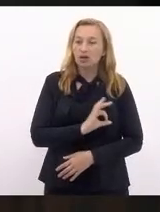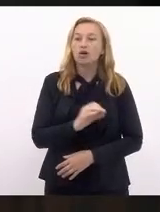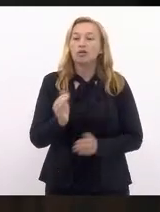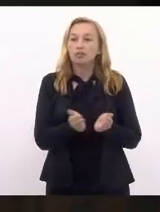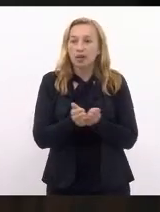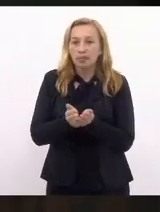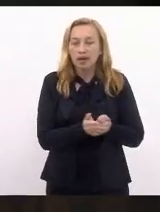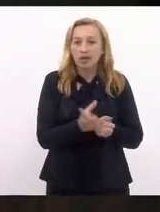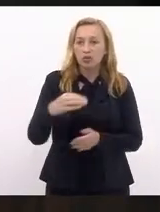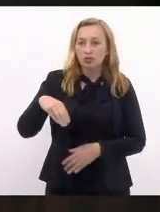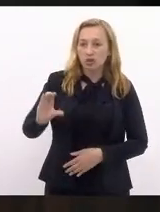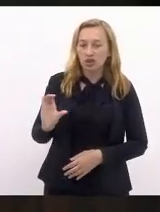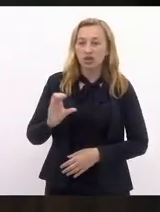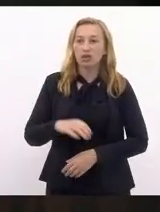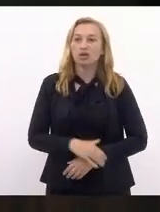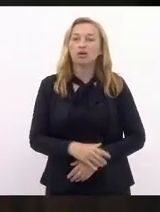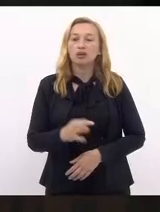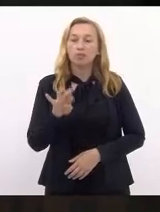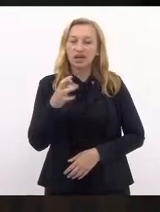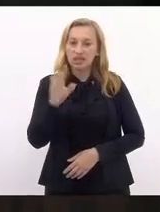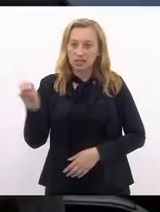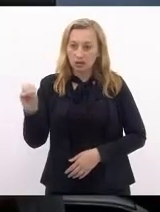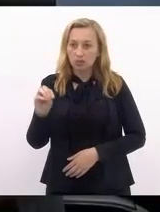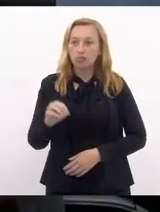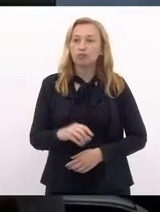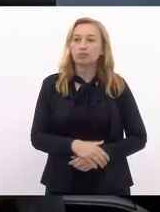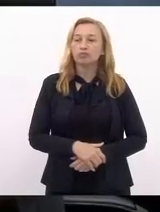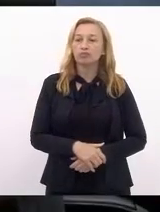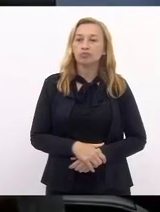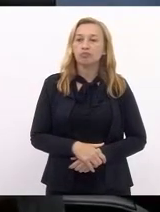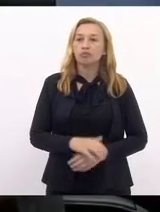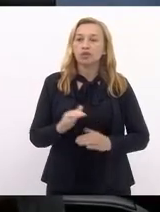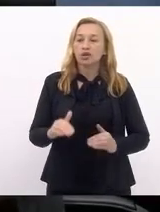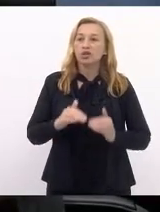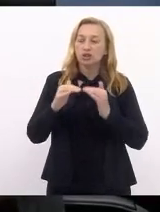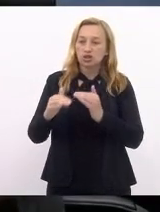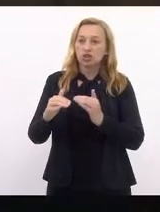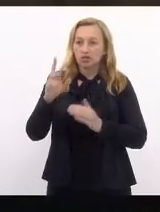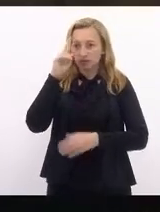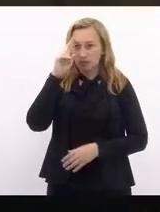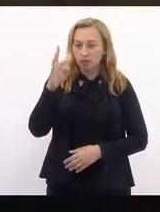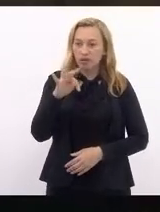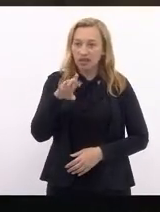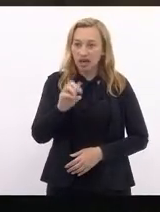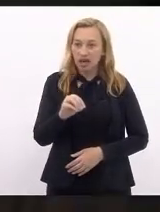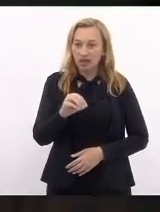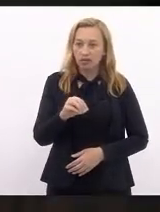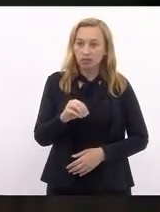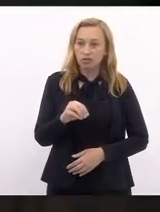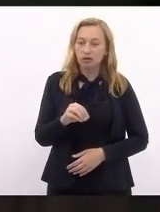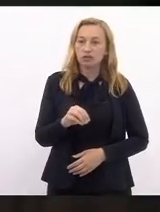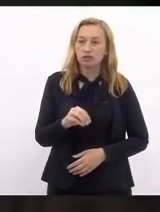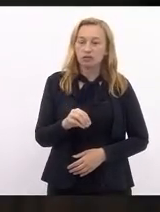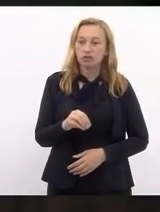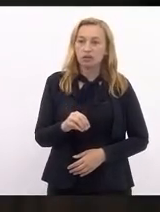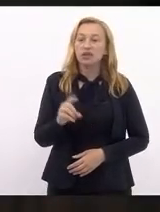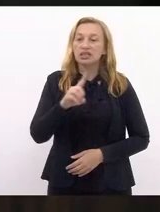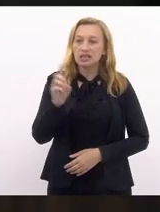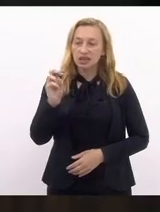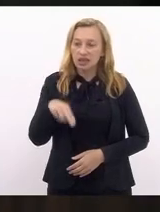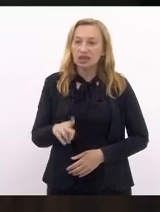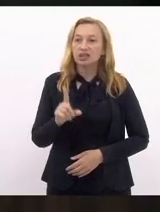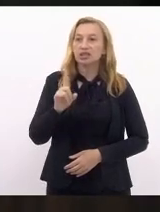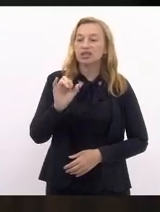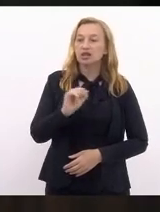Bebeto minc brasão subi trinta Bernardo presidente da Subtenente